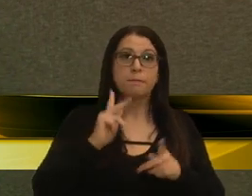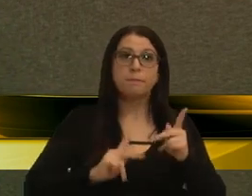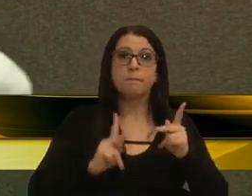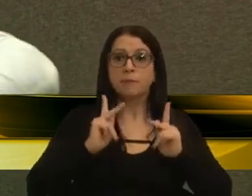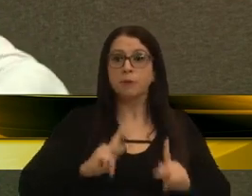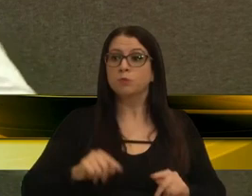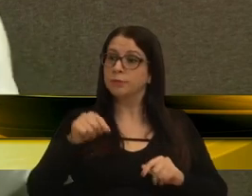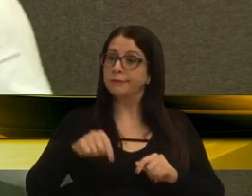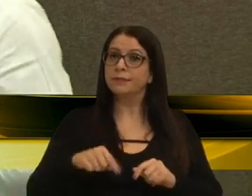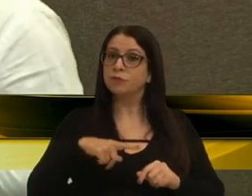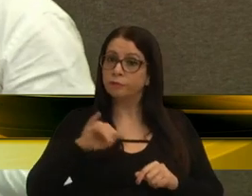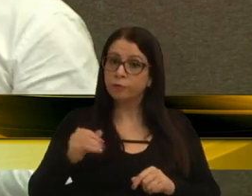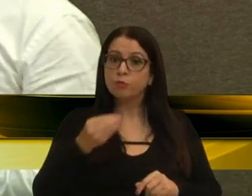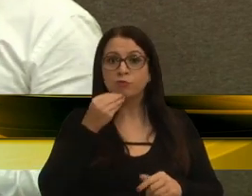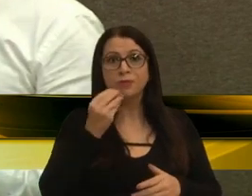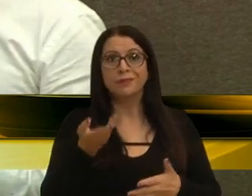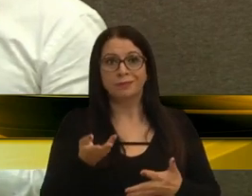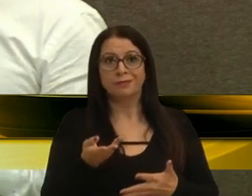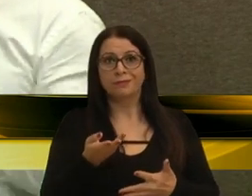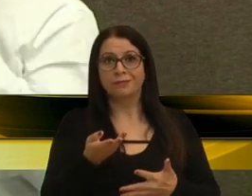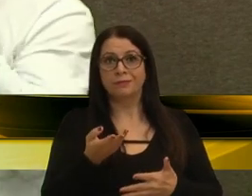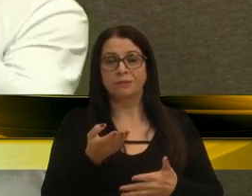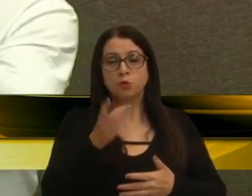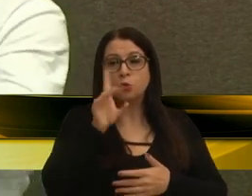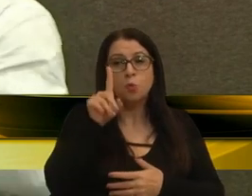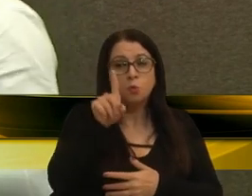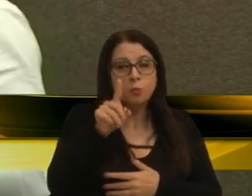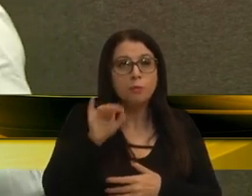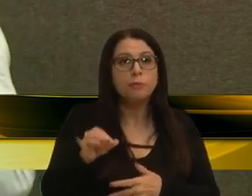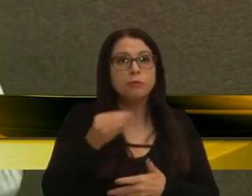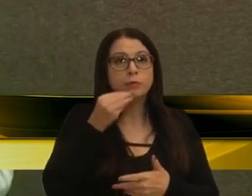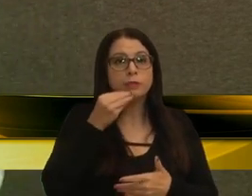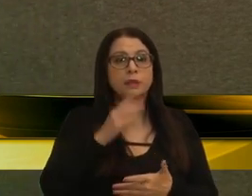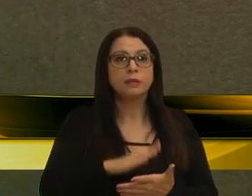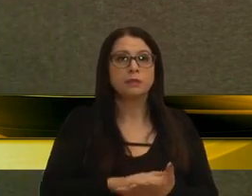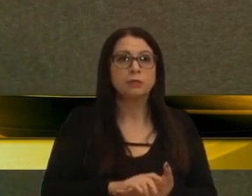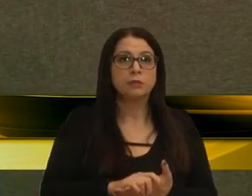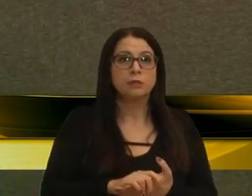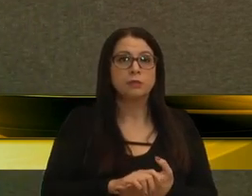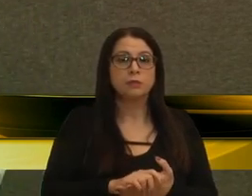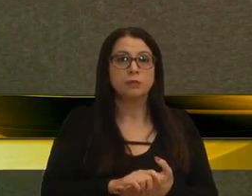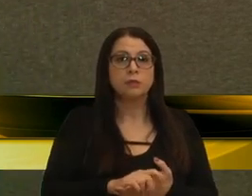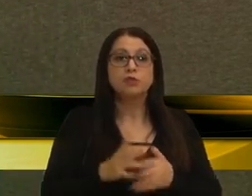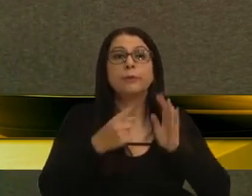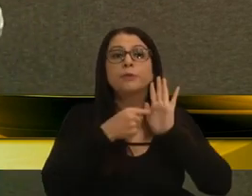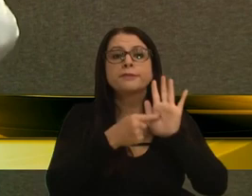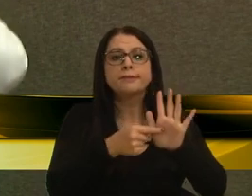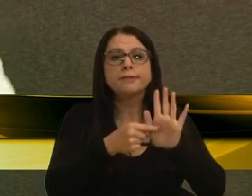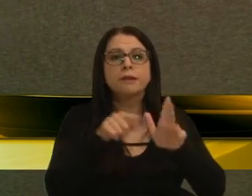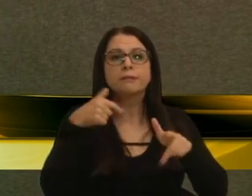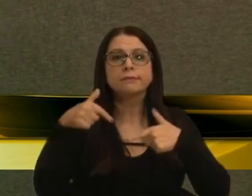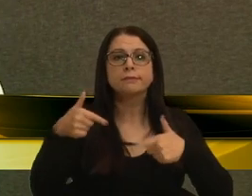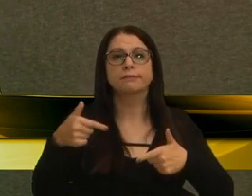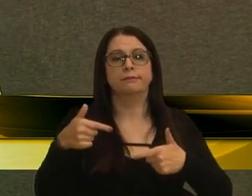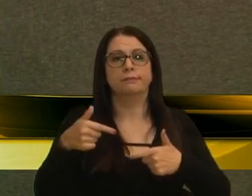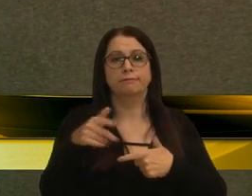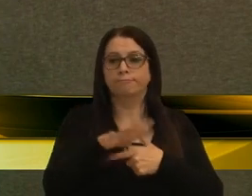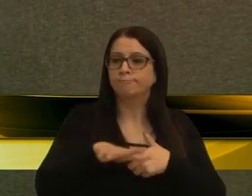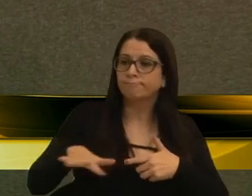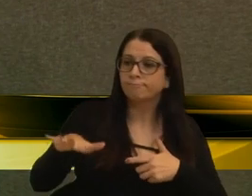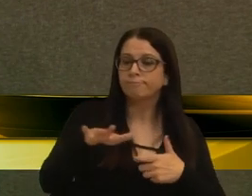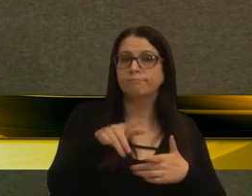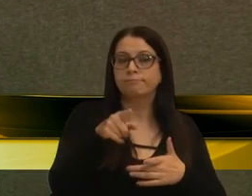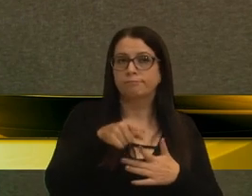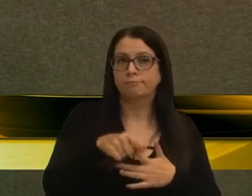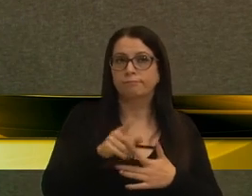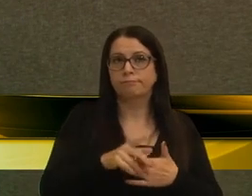se ela tivesse oportunidade só uma oportunidade de mostrar o seu trabalho a nível é